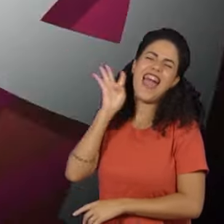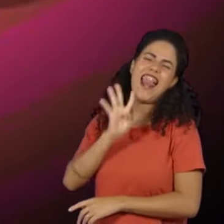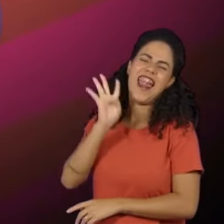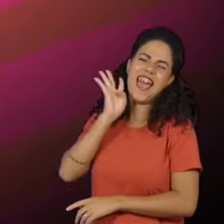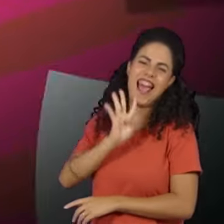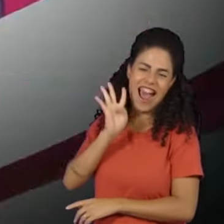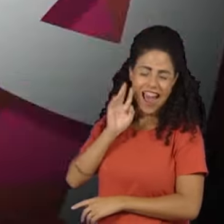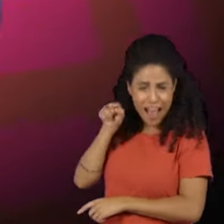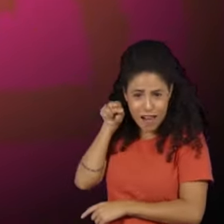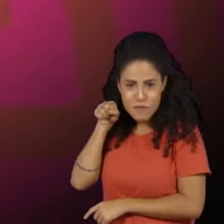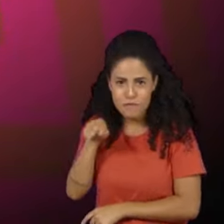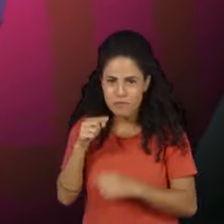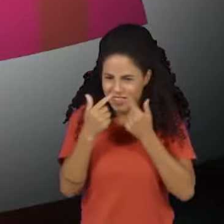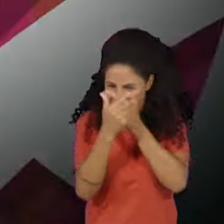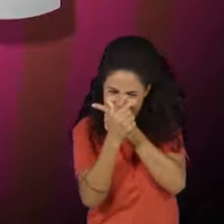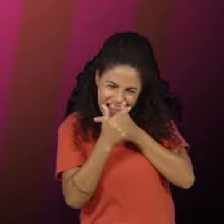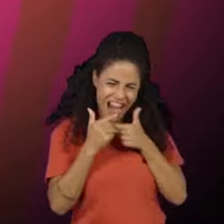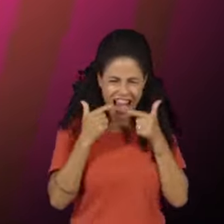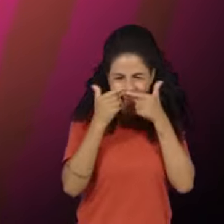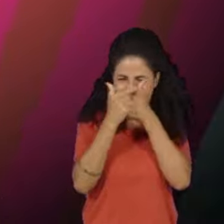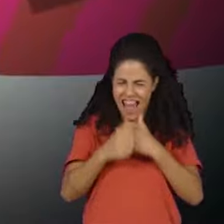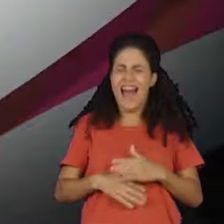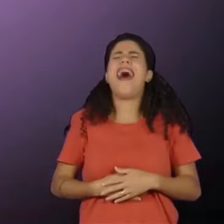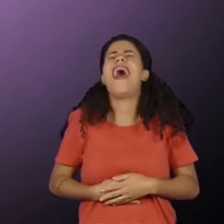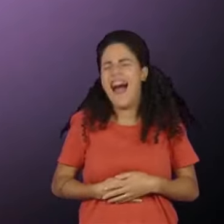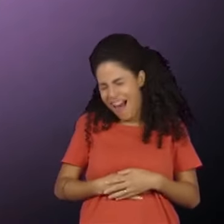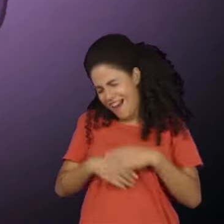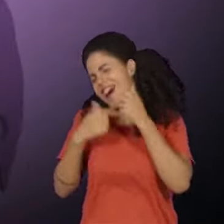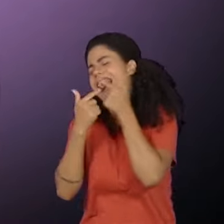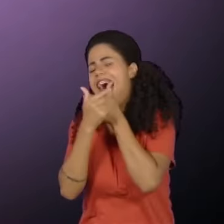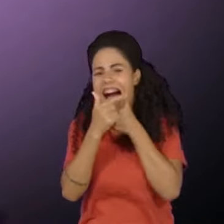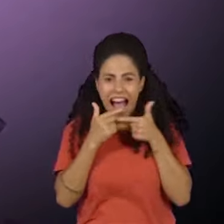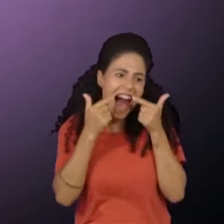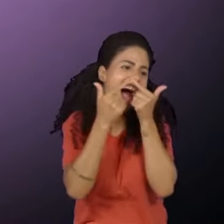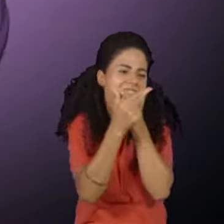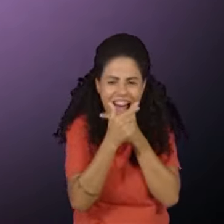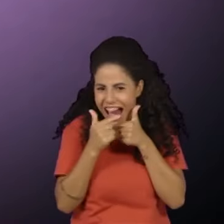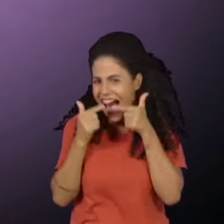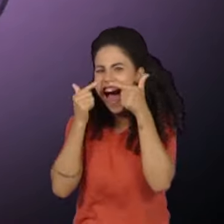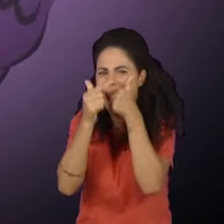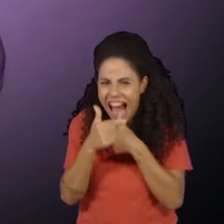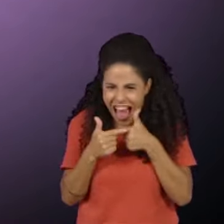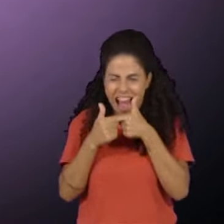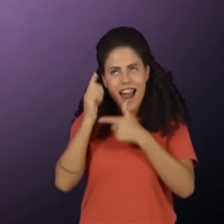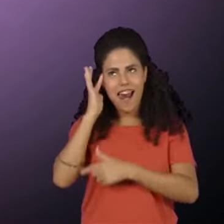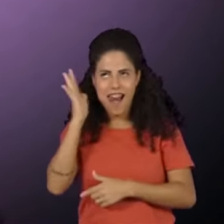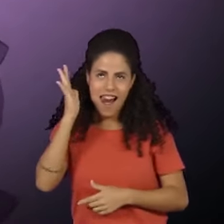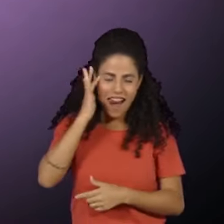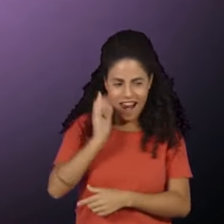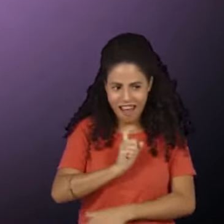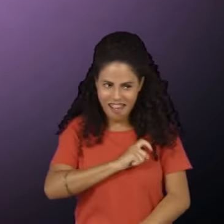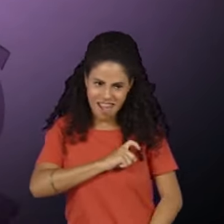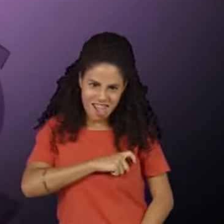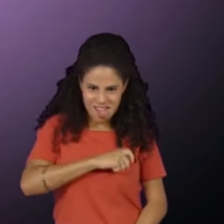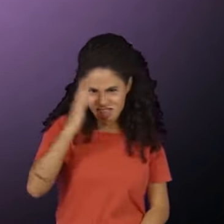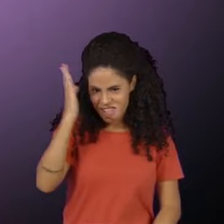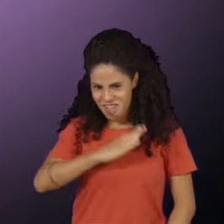Uma terrível gargalhada fatal, se achando tal.